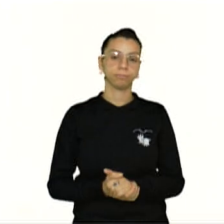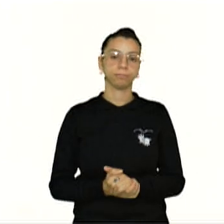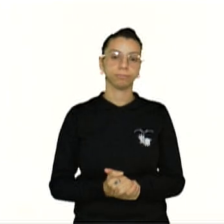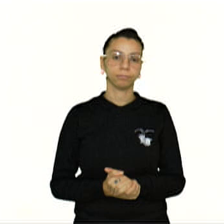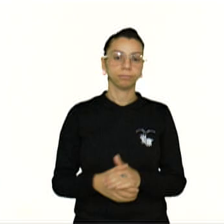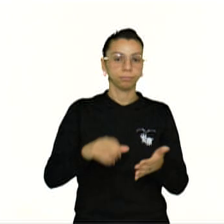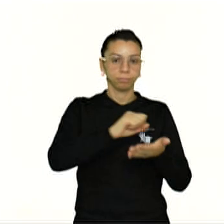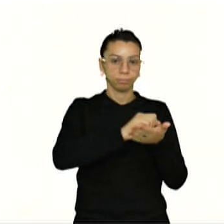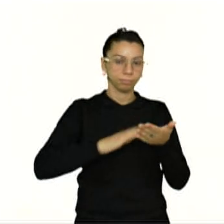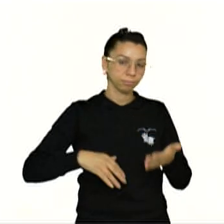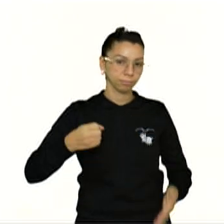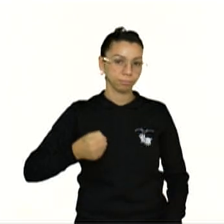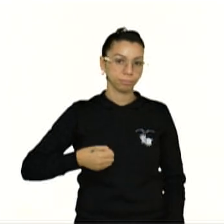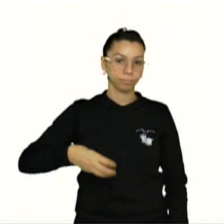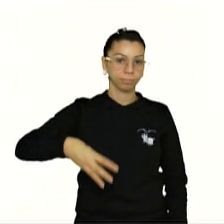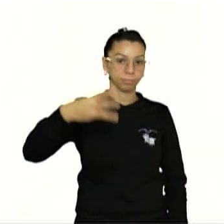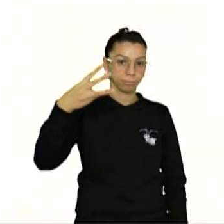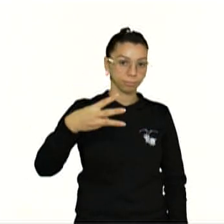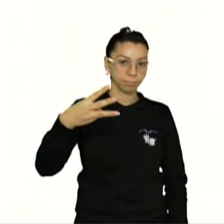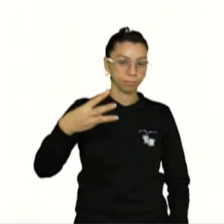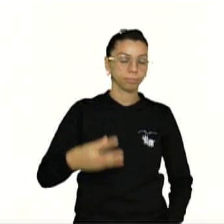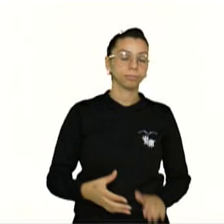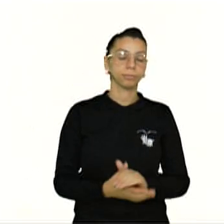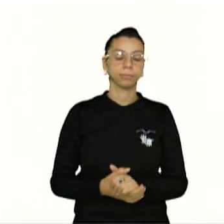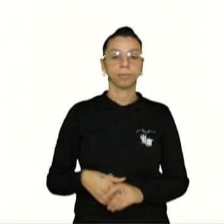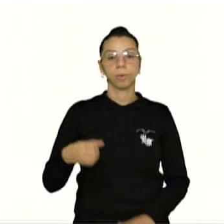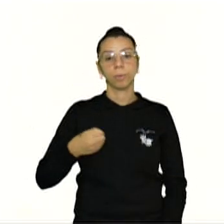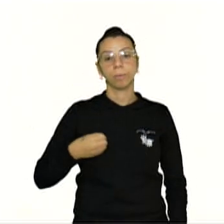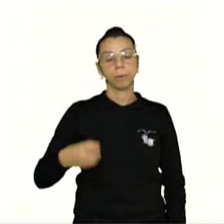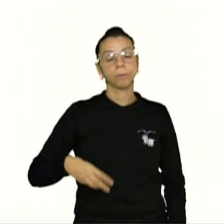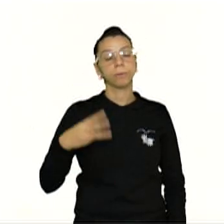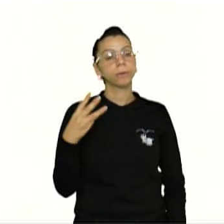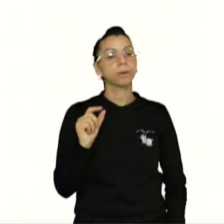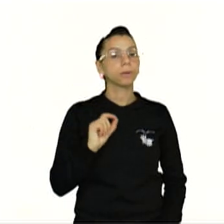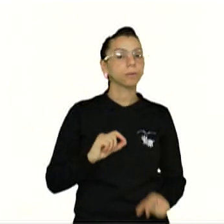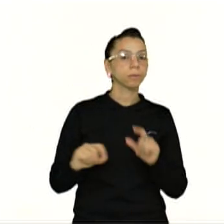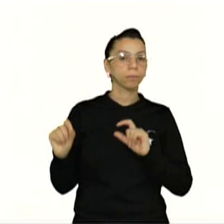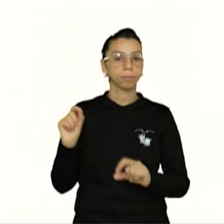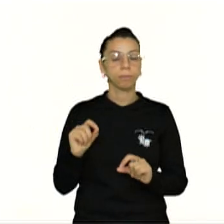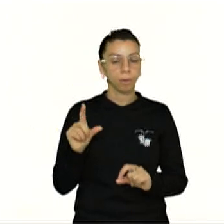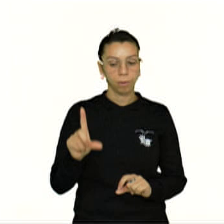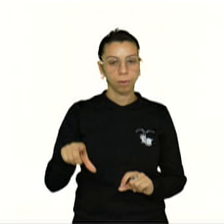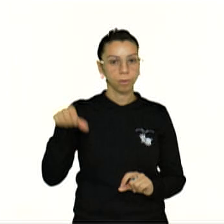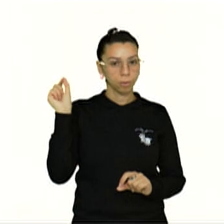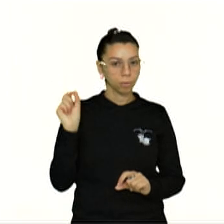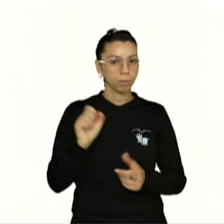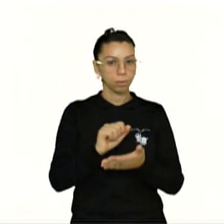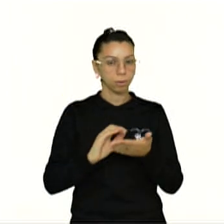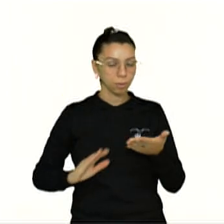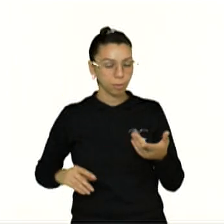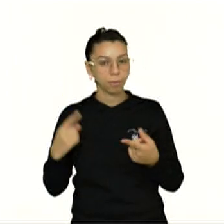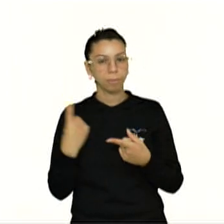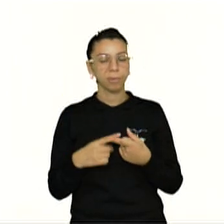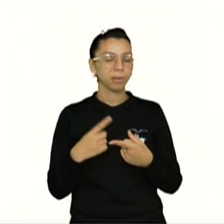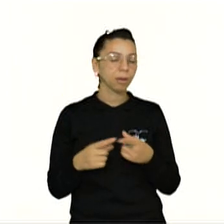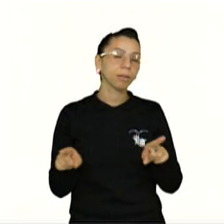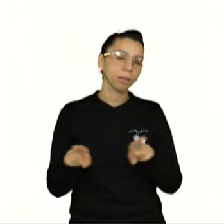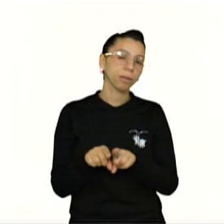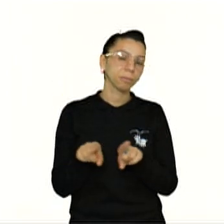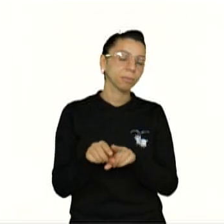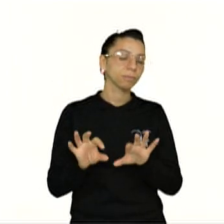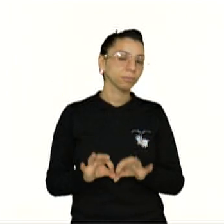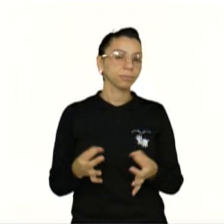A atividade 3, certo, pessoal? Na atividade 3... Eu escolhi essa atividade, que ela também vai ser